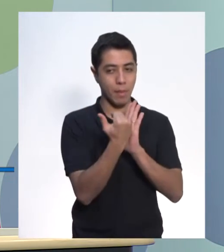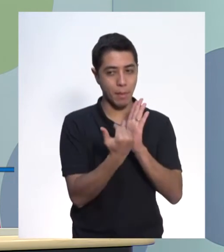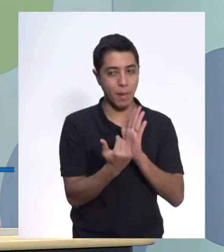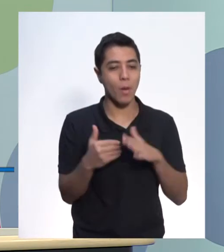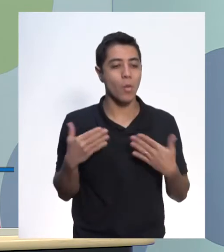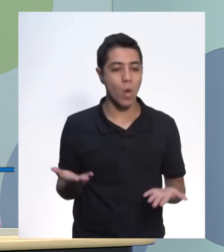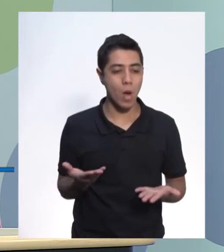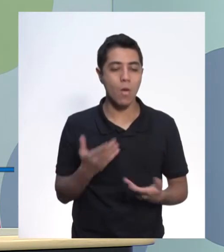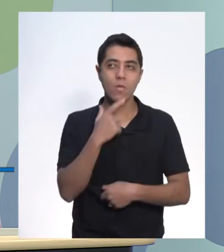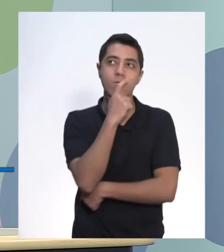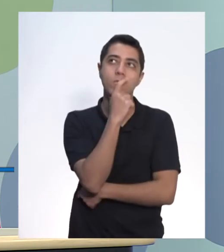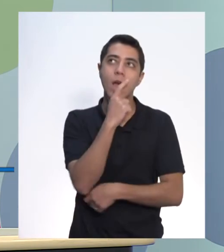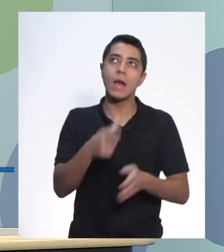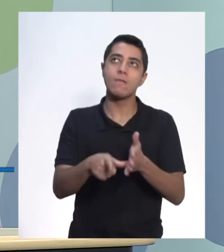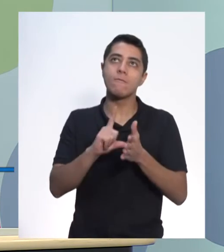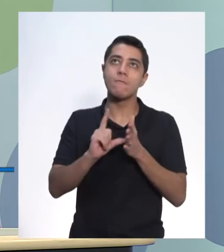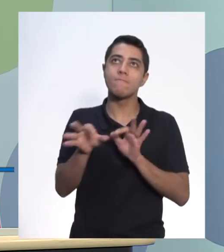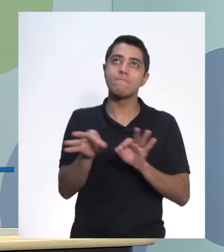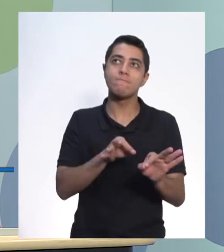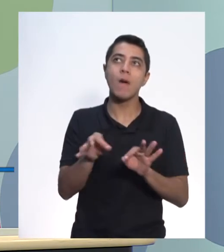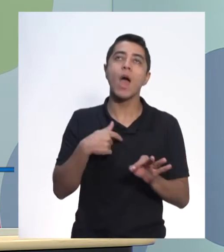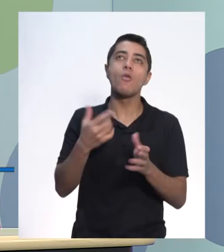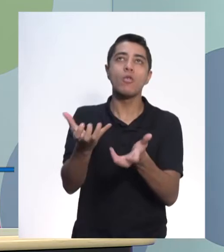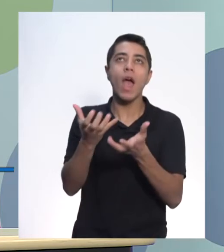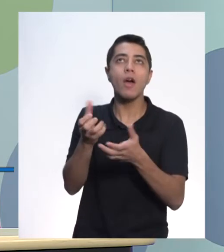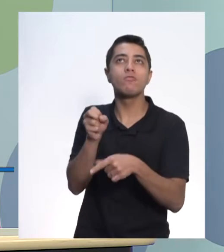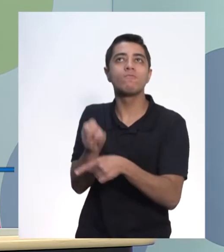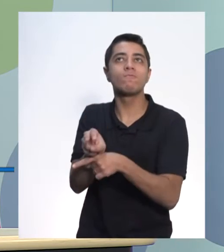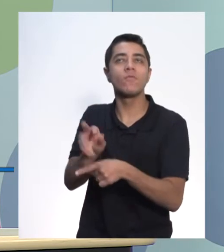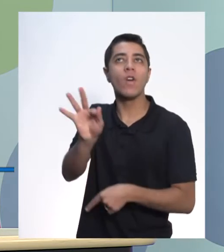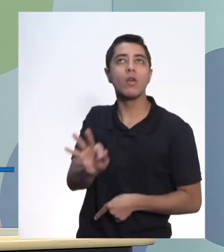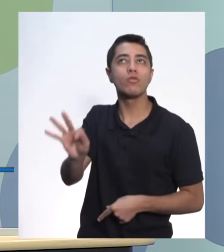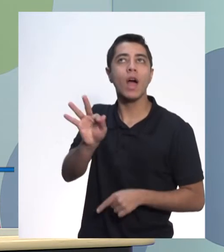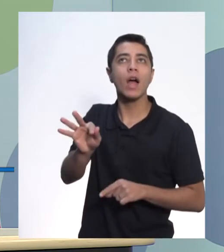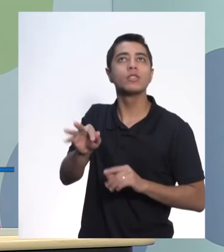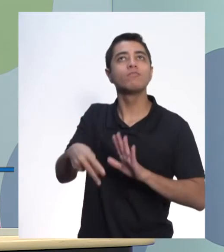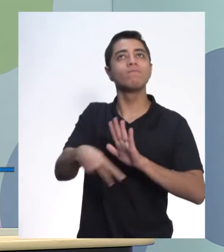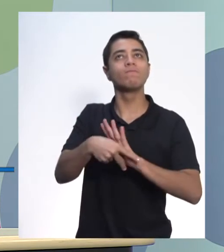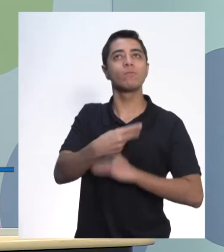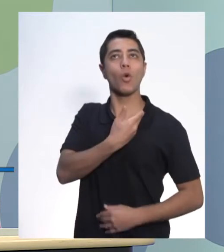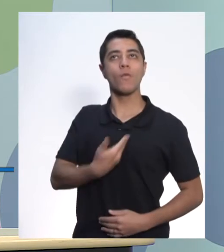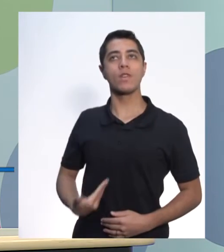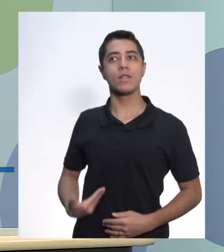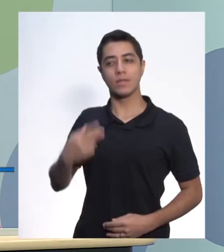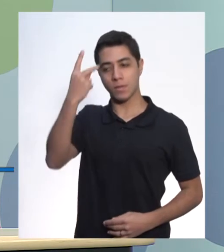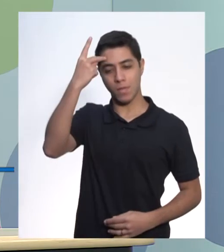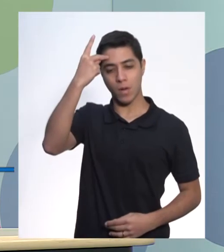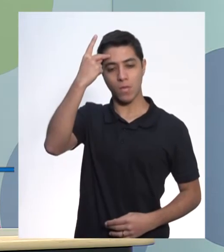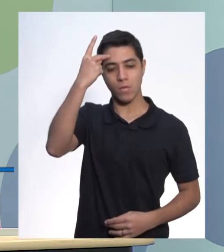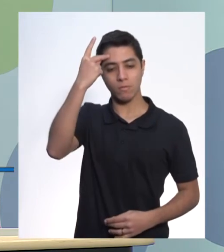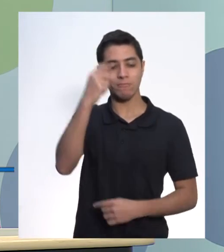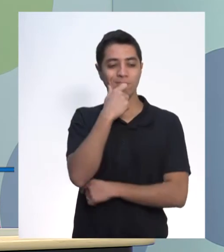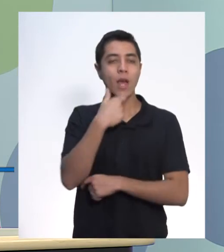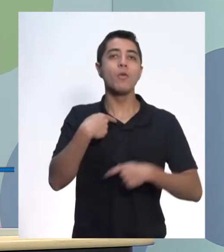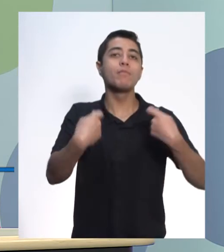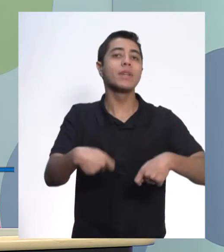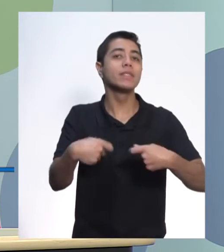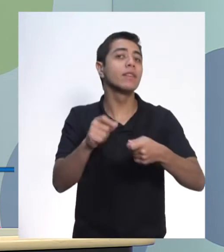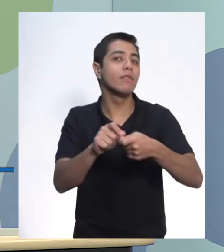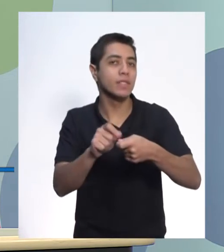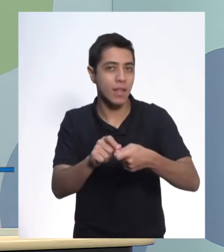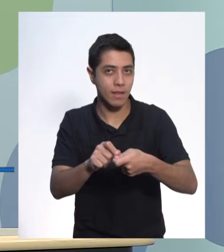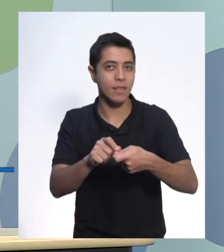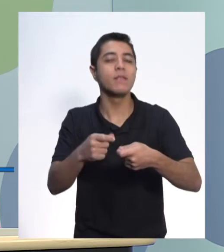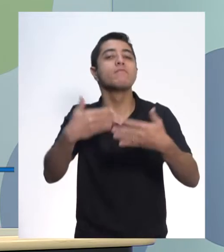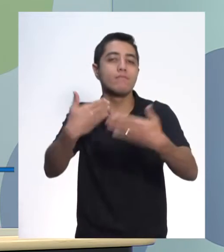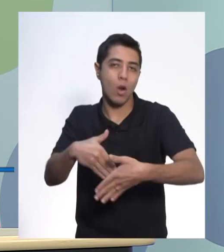em uma universidade pública, no estado de São Paulo. Por que eu tenho que fazer? Além de me matricular ou fazer inscrição lá para fazer o vestibular. Tem um caminho,